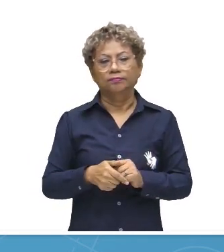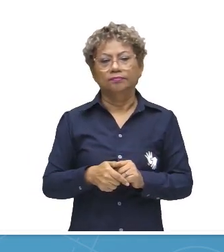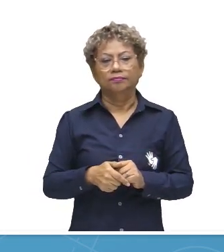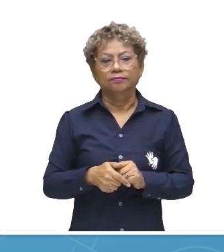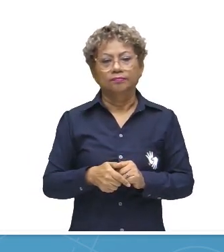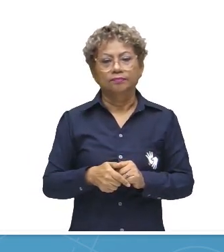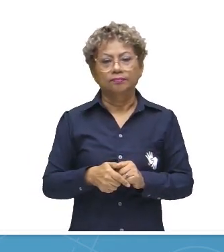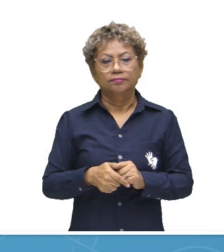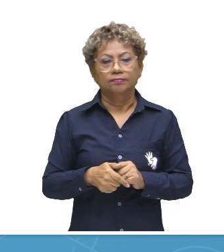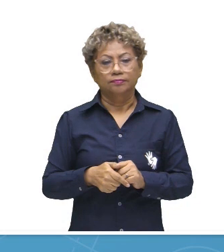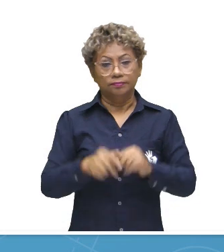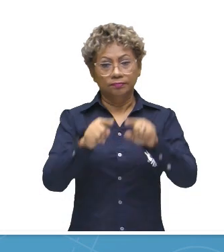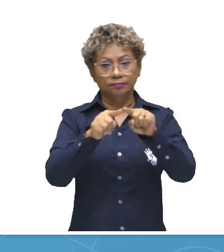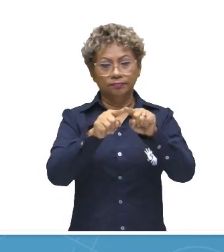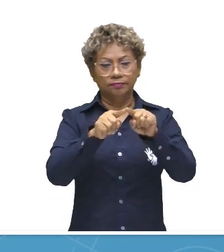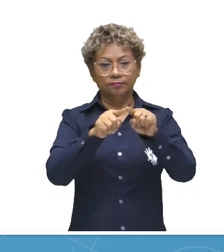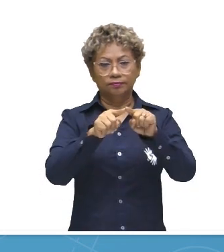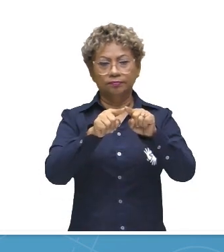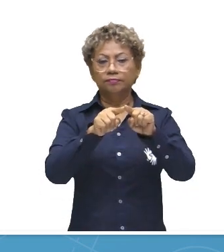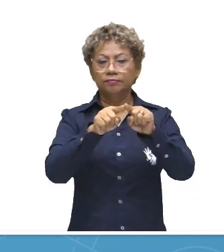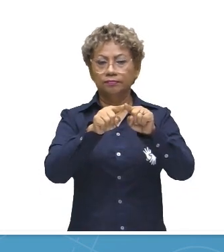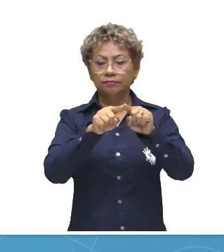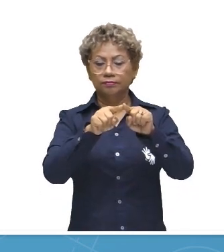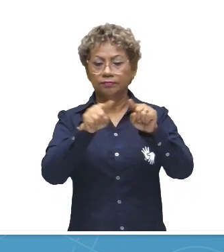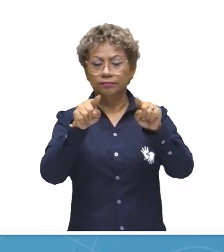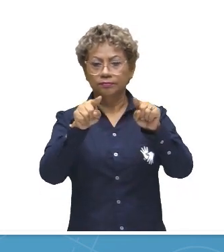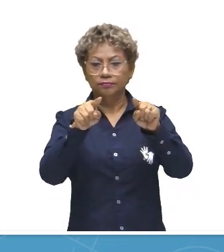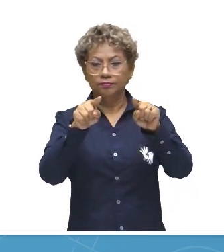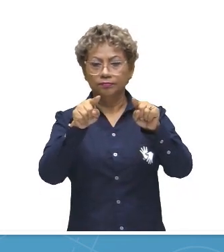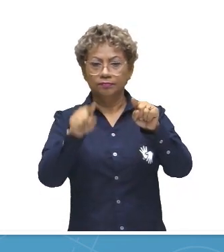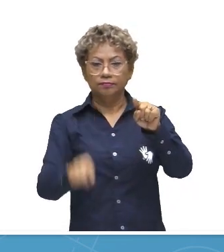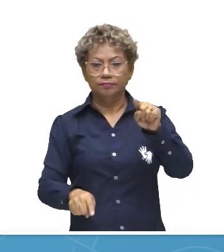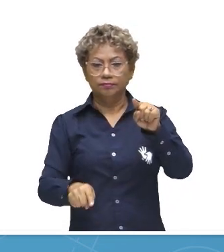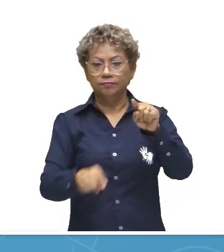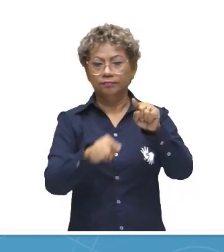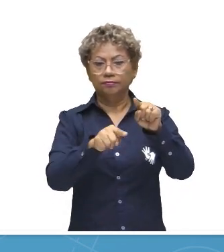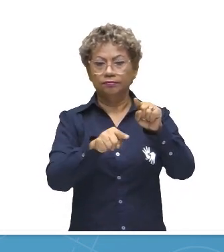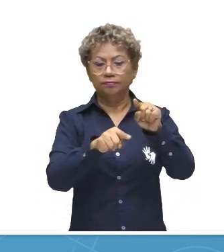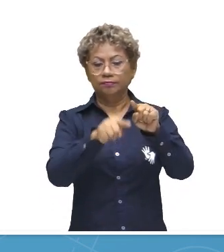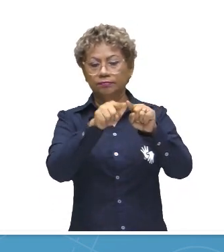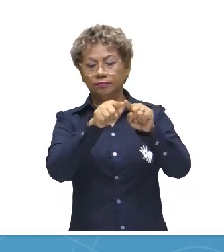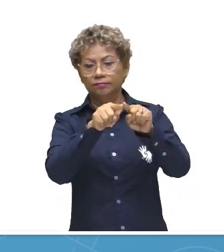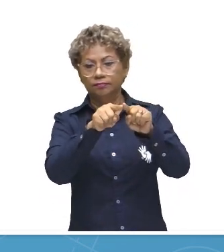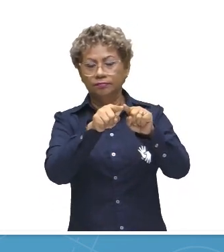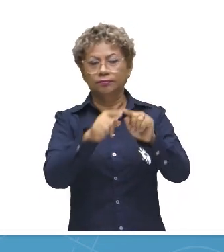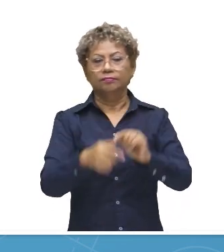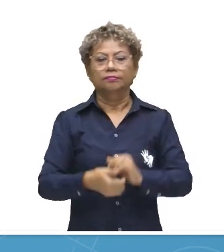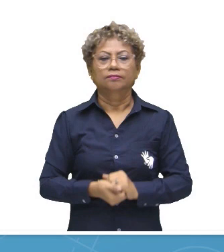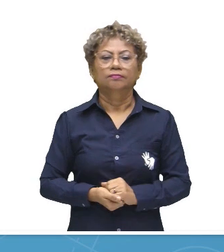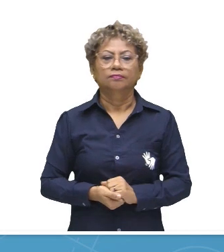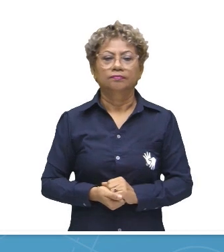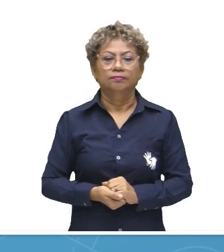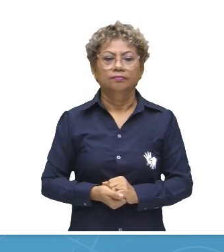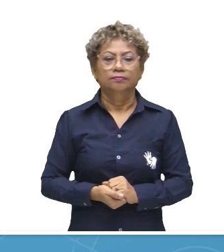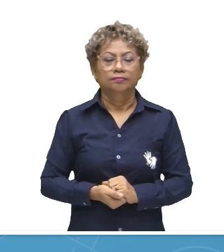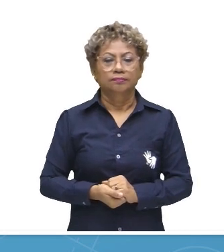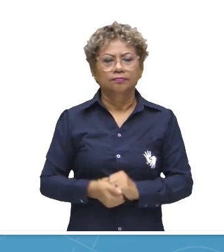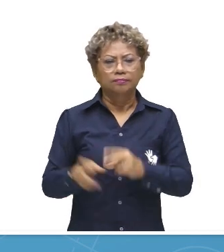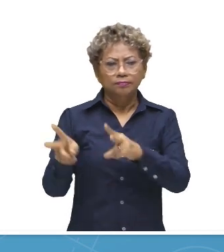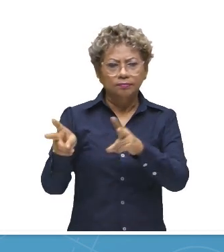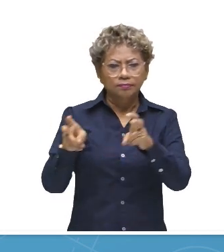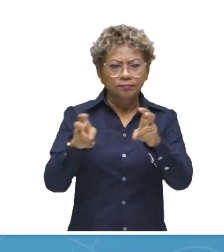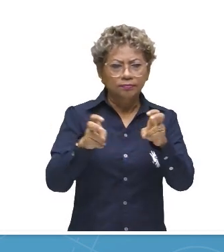segmento AB com 2 unidades de medida, segmento BC com 1 unidade de medida, segmento CD com